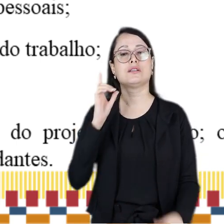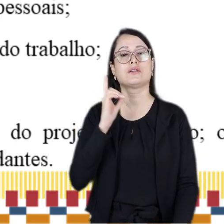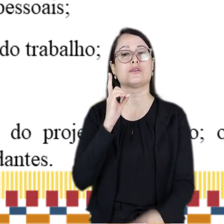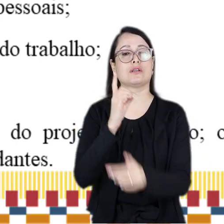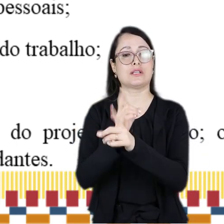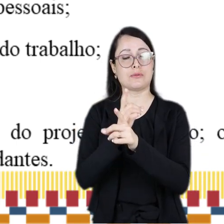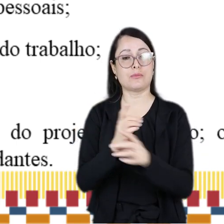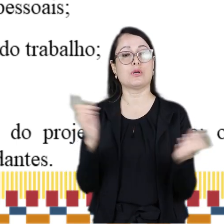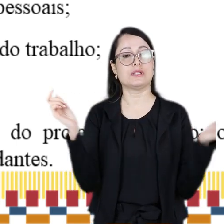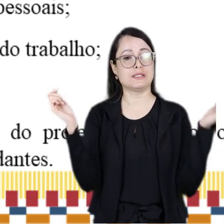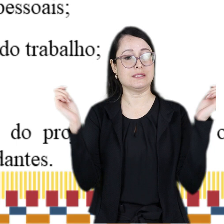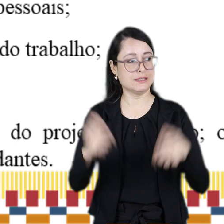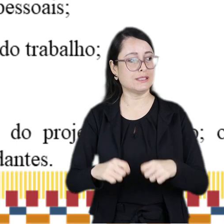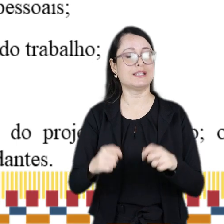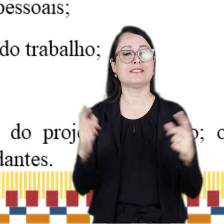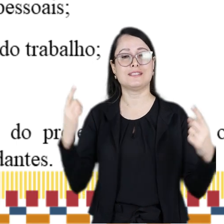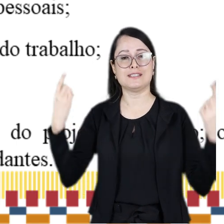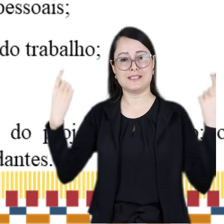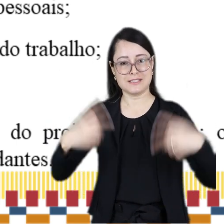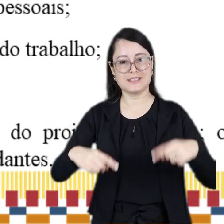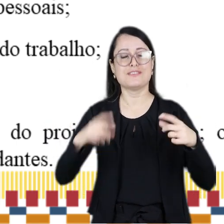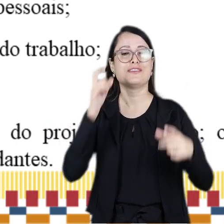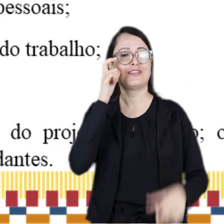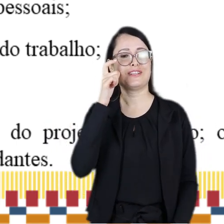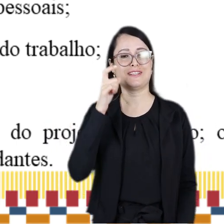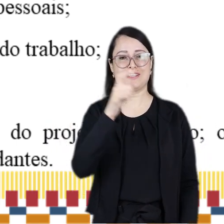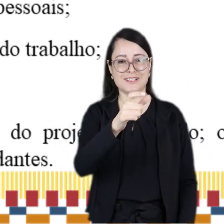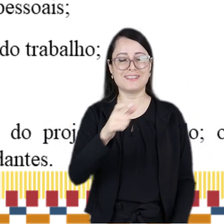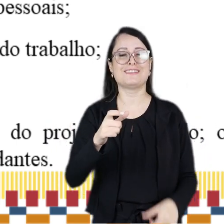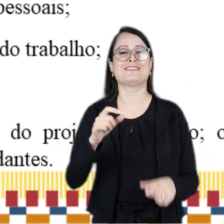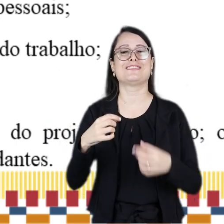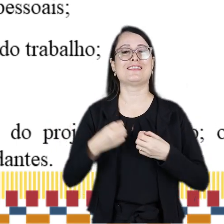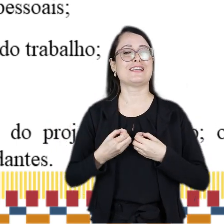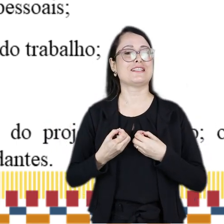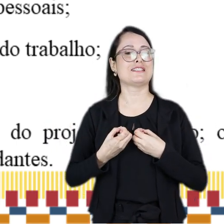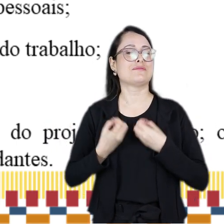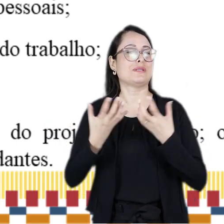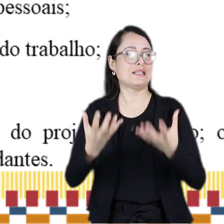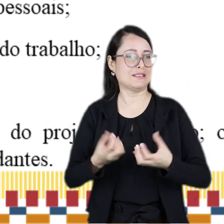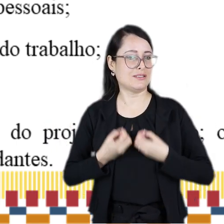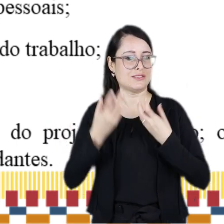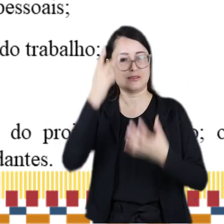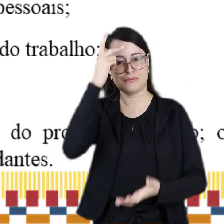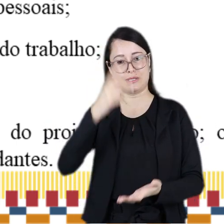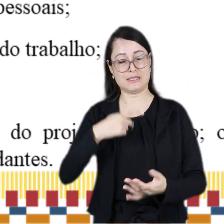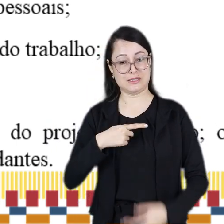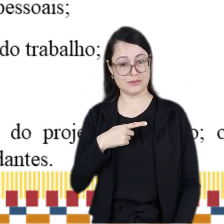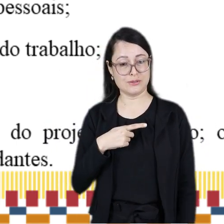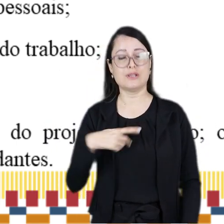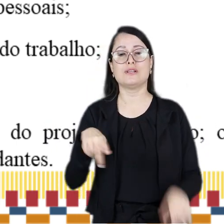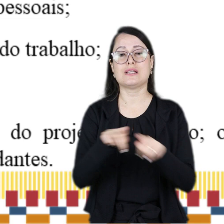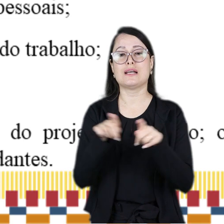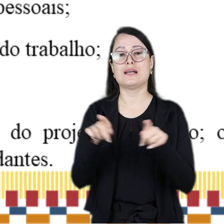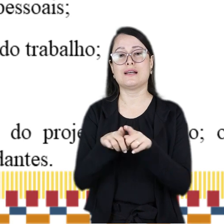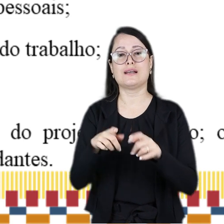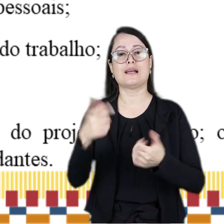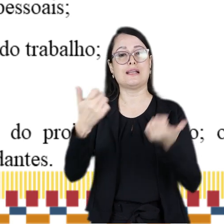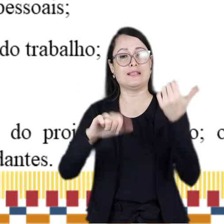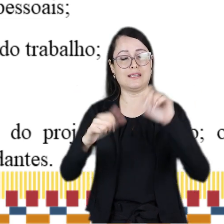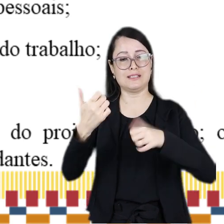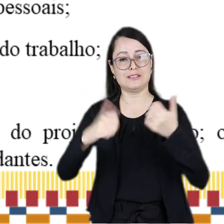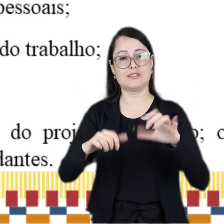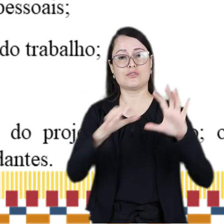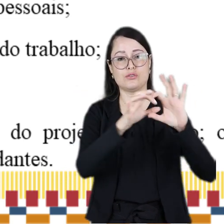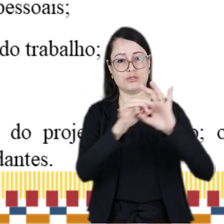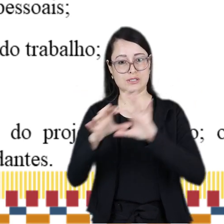desafios, interesses, as aspirações pessoais, A análise de um contexto externo, né? Inclusive